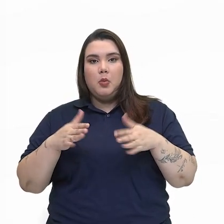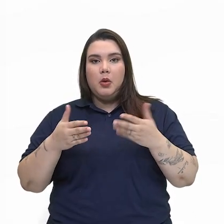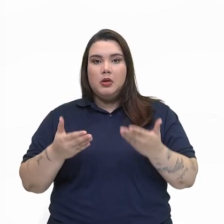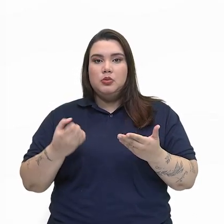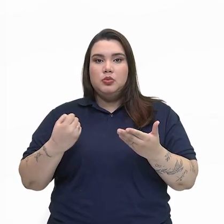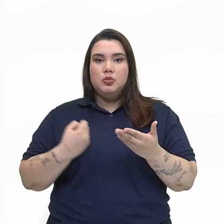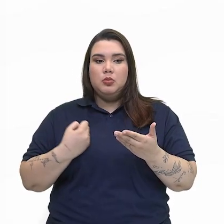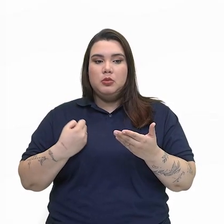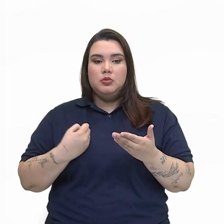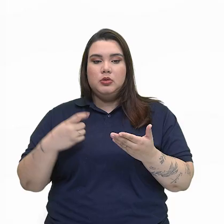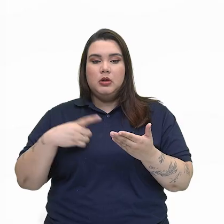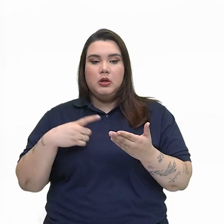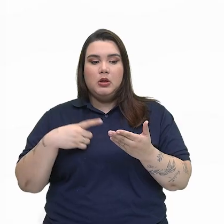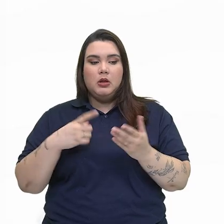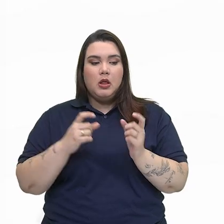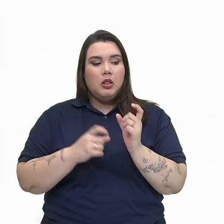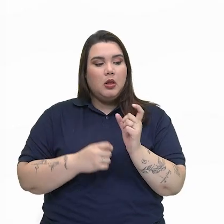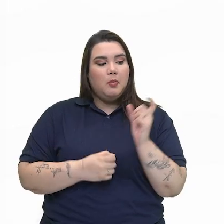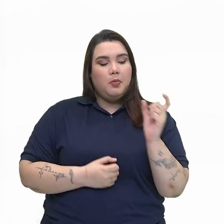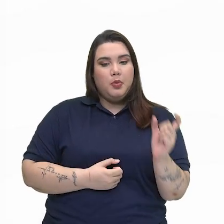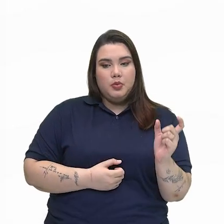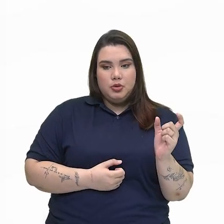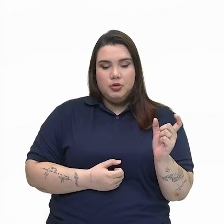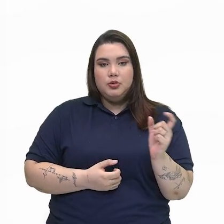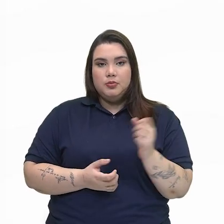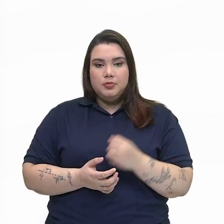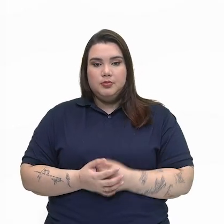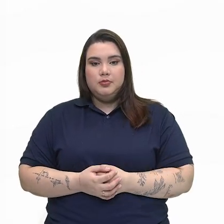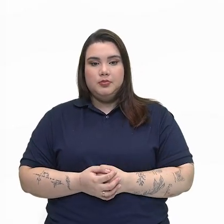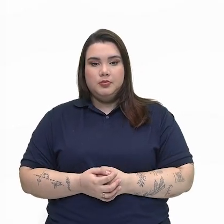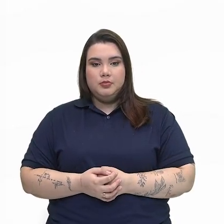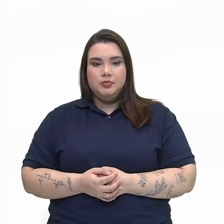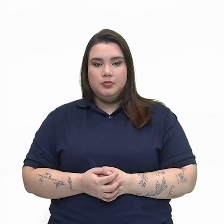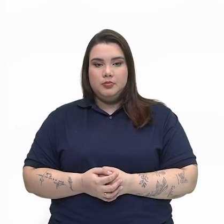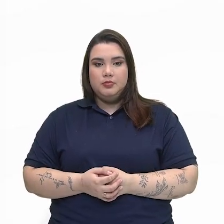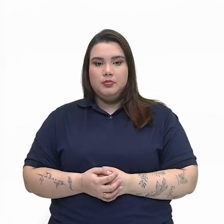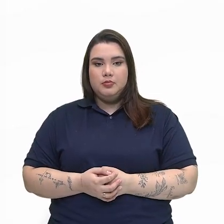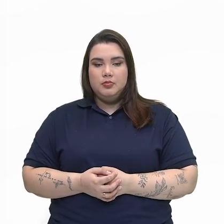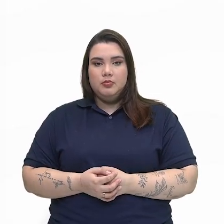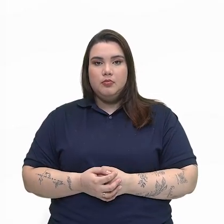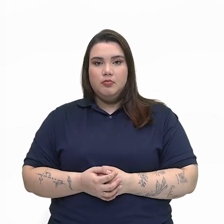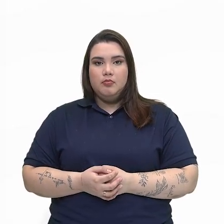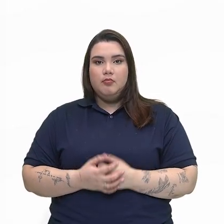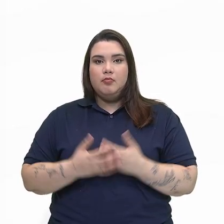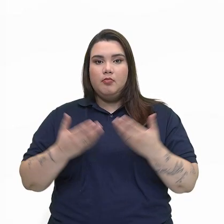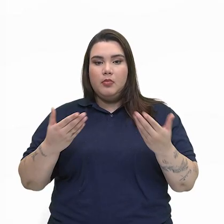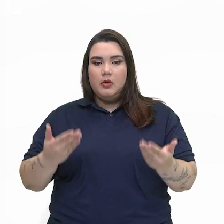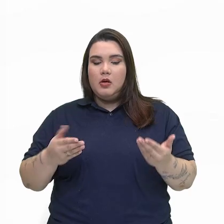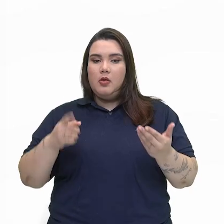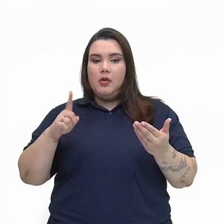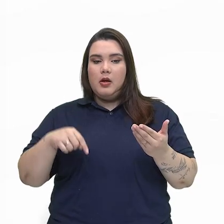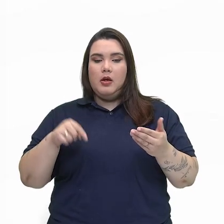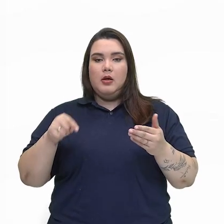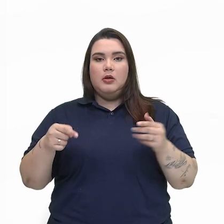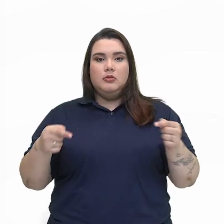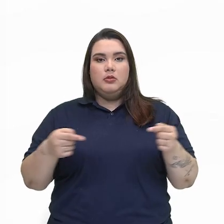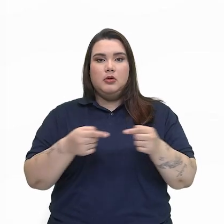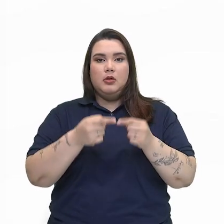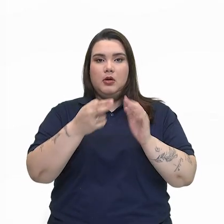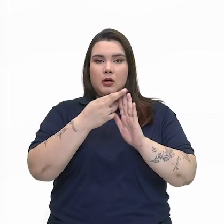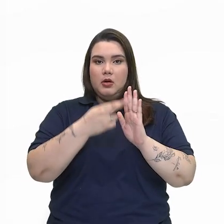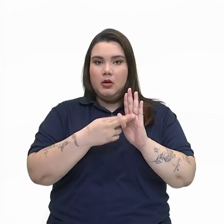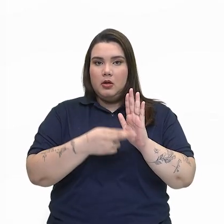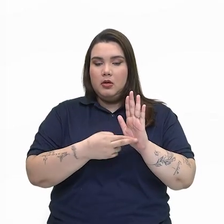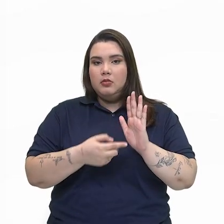algarismos posteriores. Então, com base no que nós vimos no início, era esta regra que estava mostrando